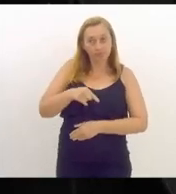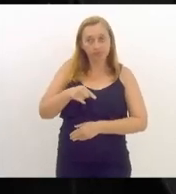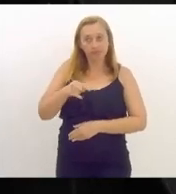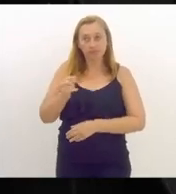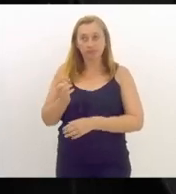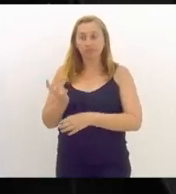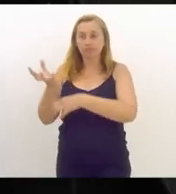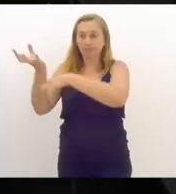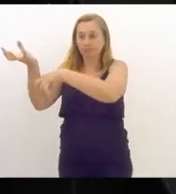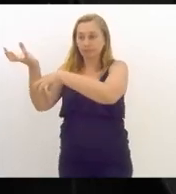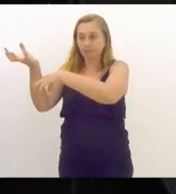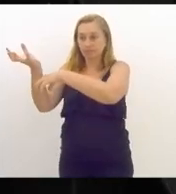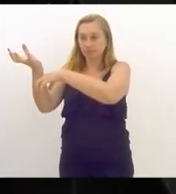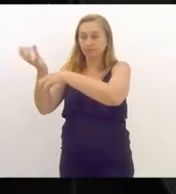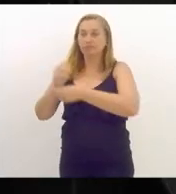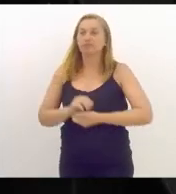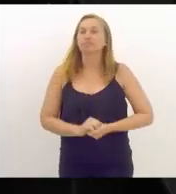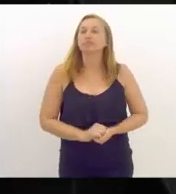Federal